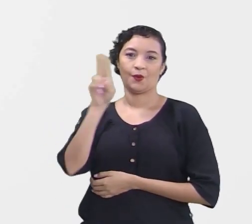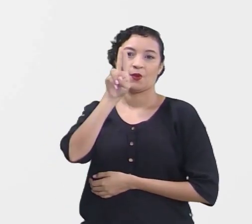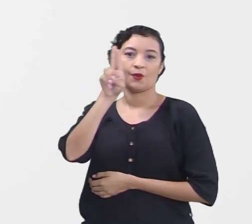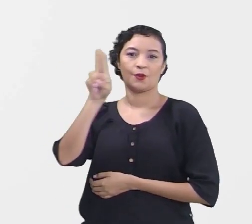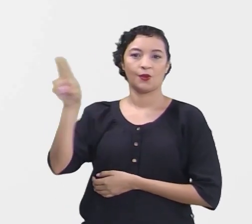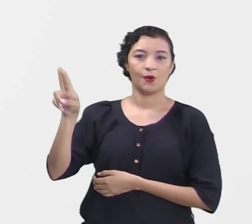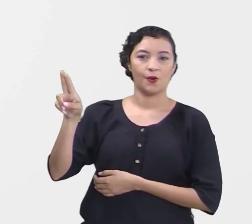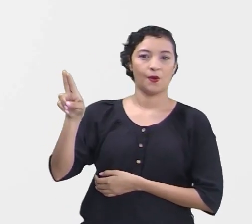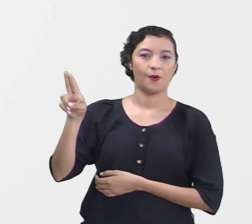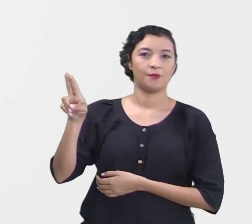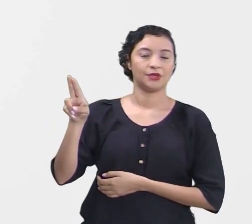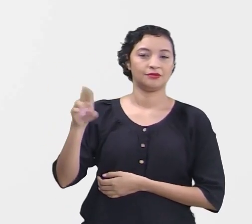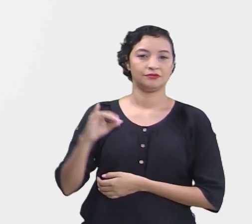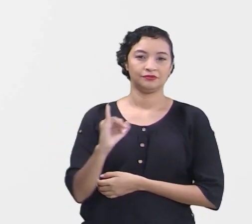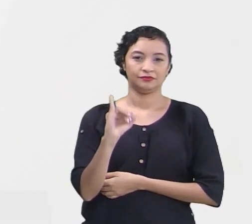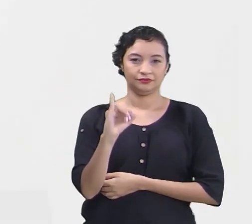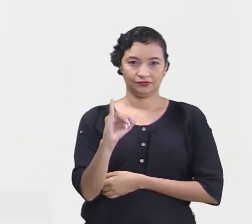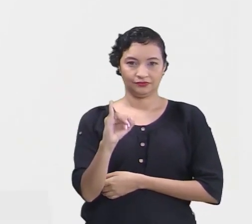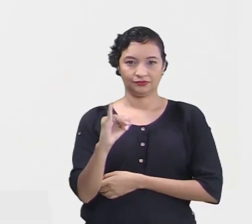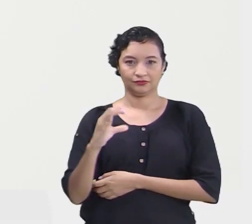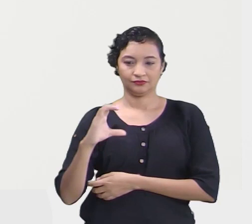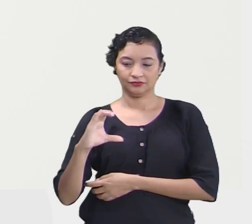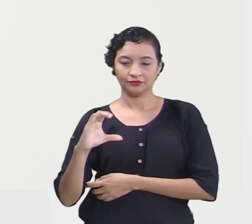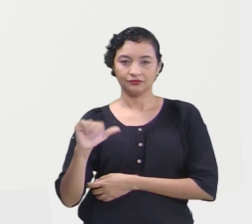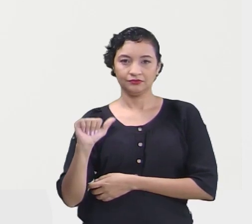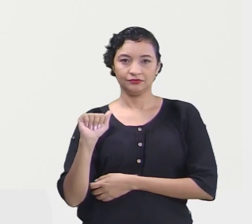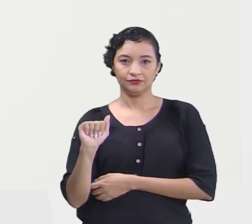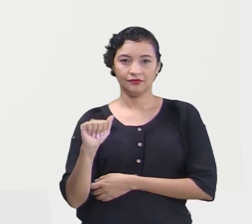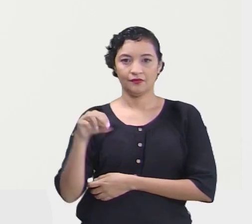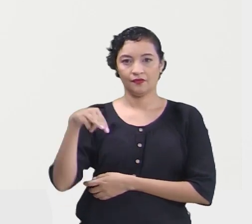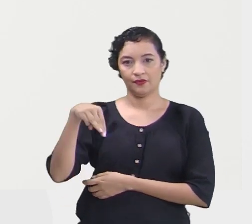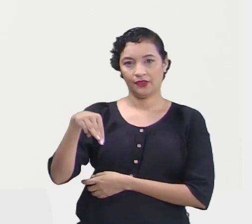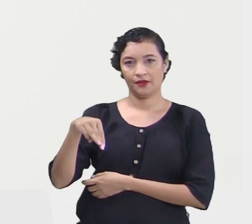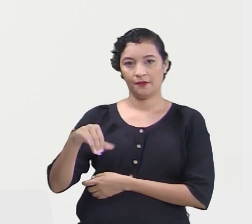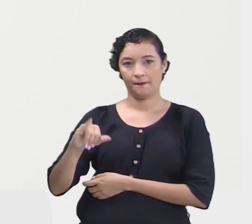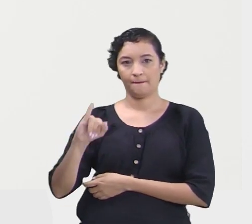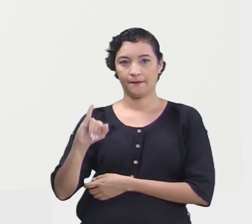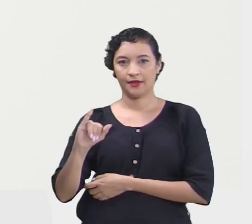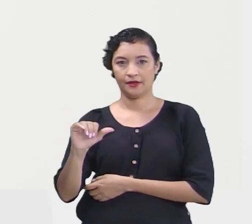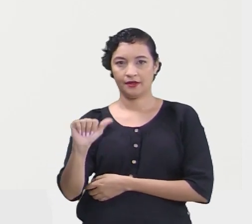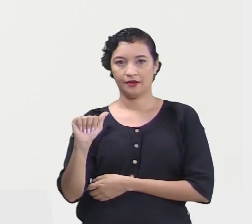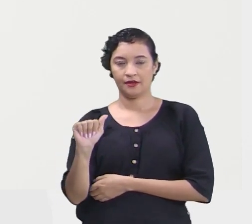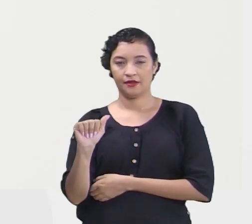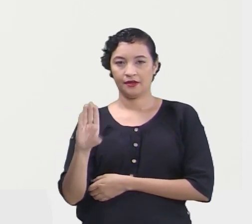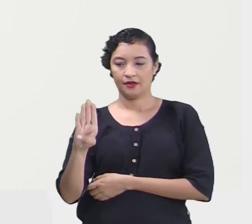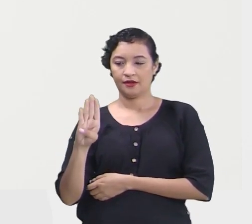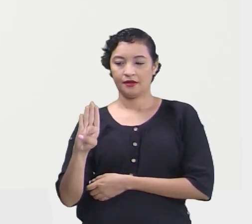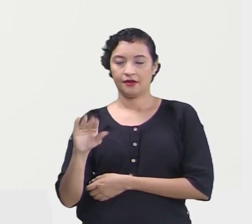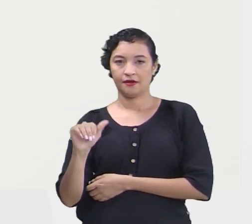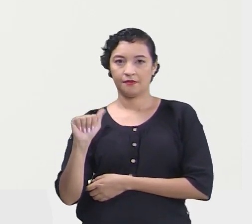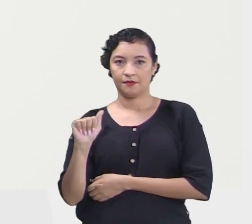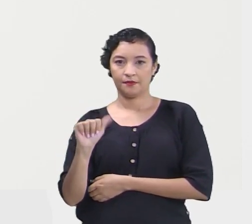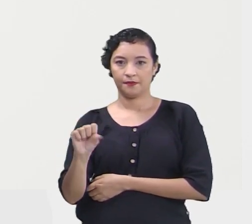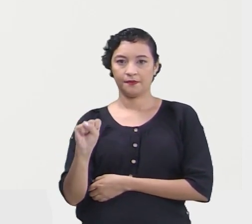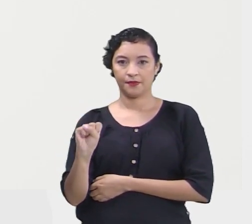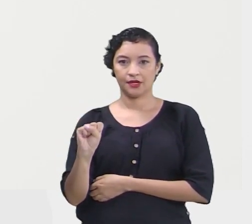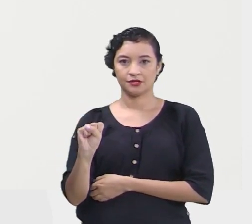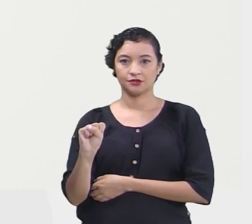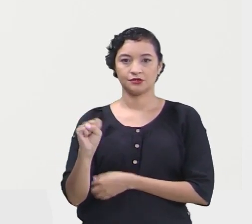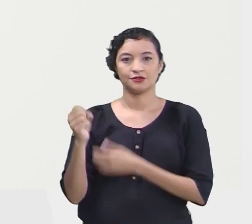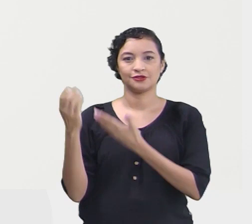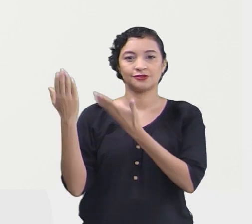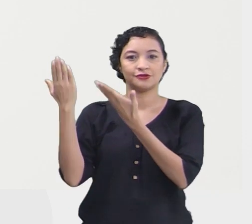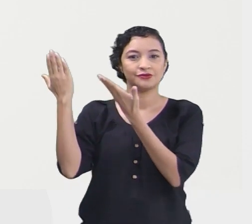Esse grupo era chamado de... Olha o nome maroto, vou até pegar uma cor vermelha aqui, que é para destacar, para vocês